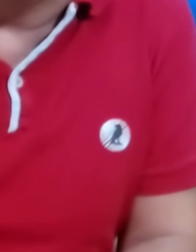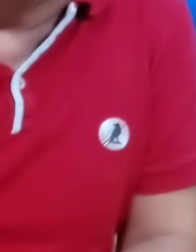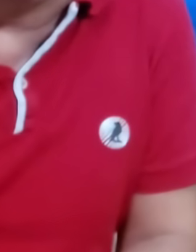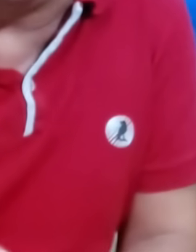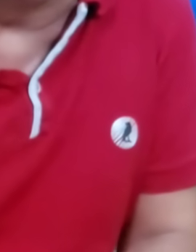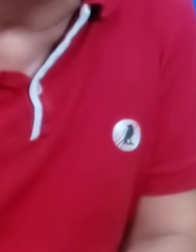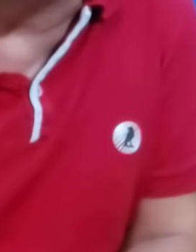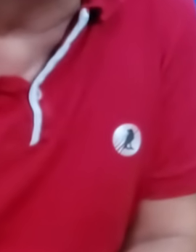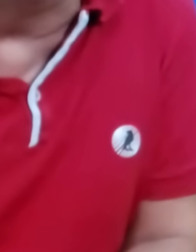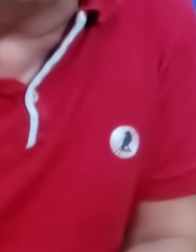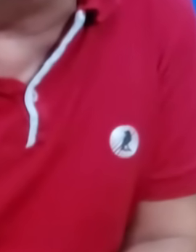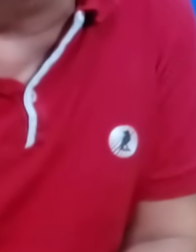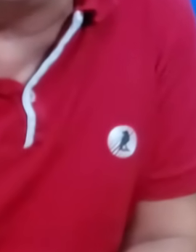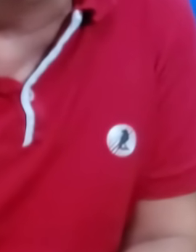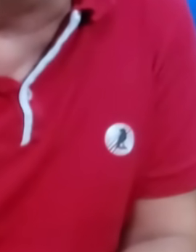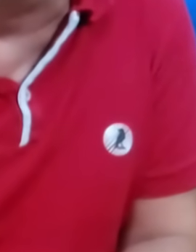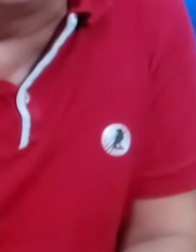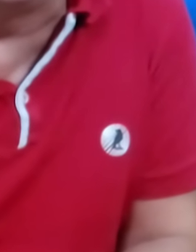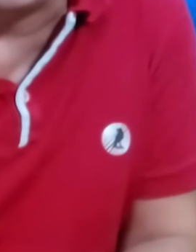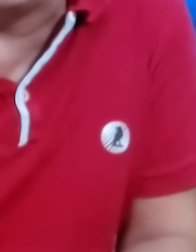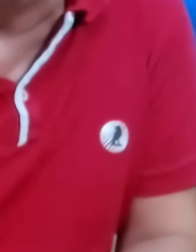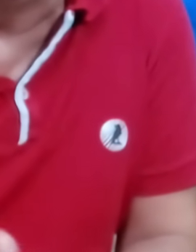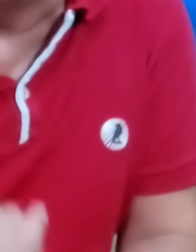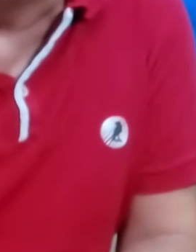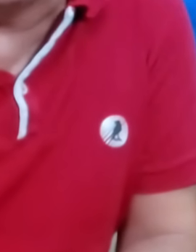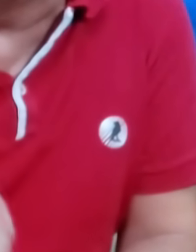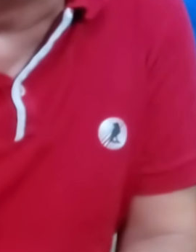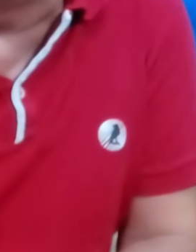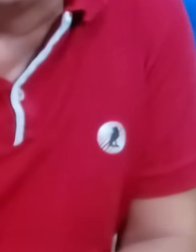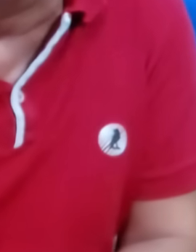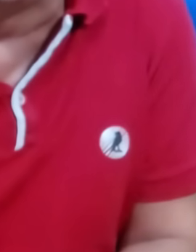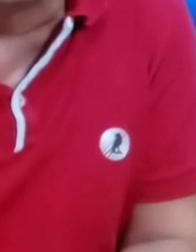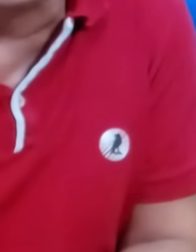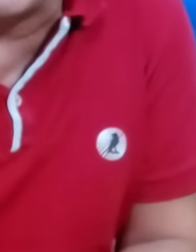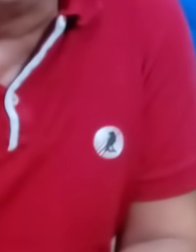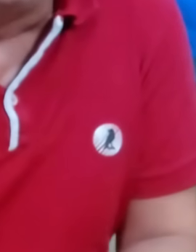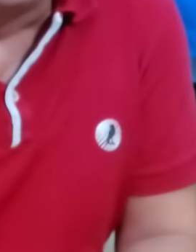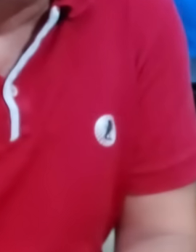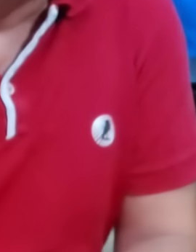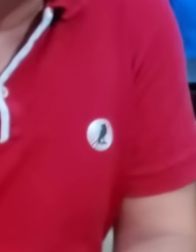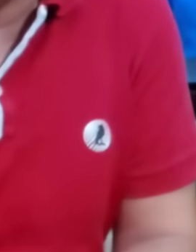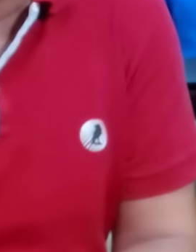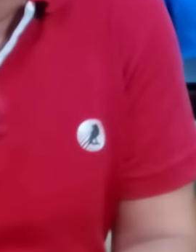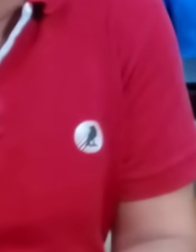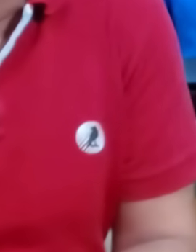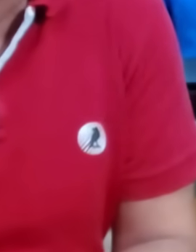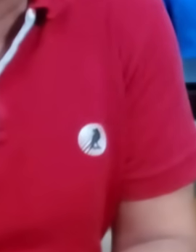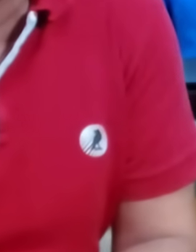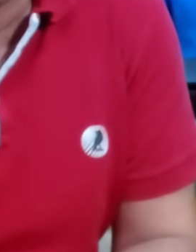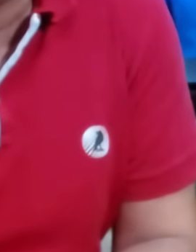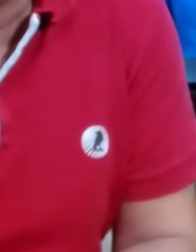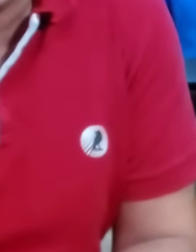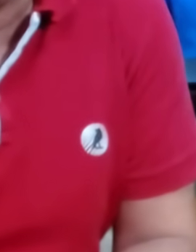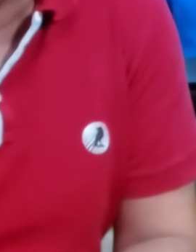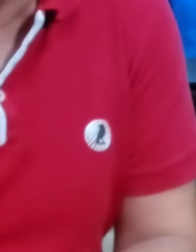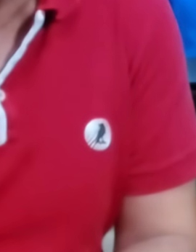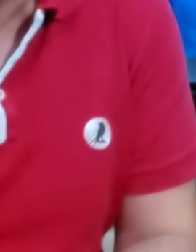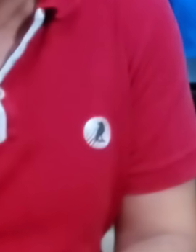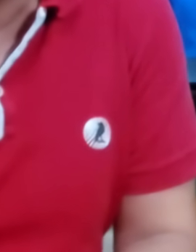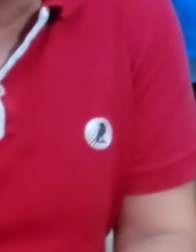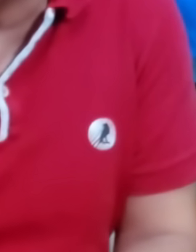durante ainda lá a votação da PEC da bandidagem. O senador Flávio Bolsonaro tentou